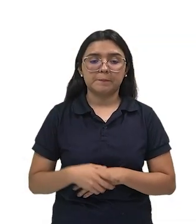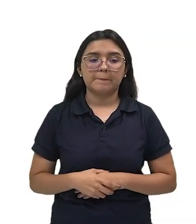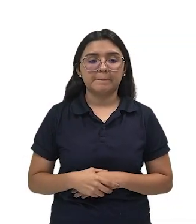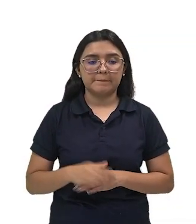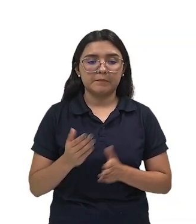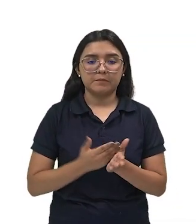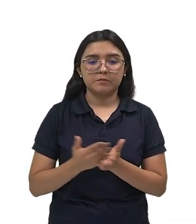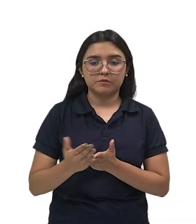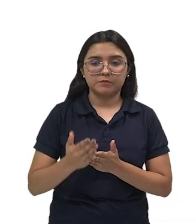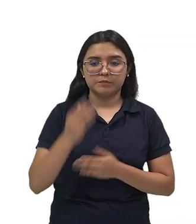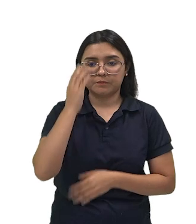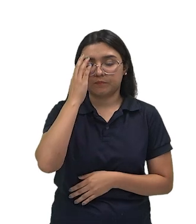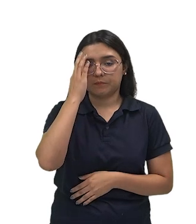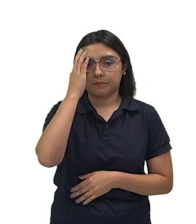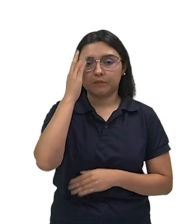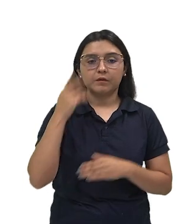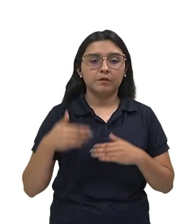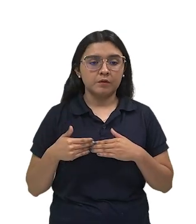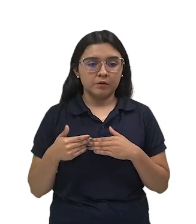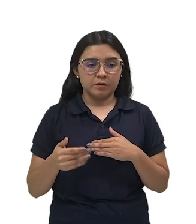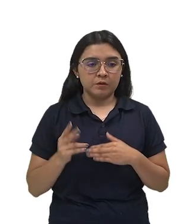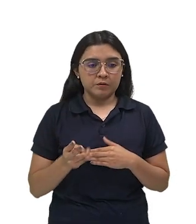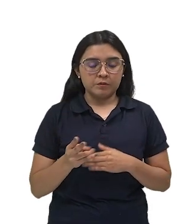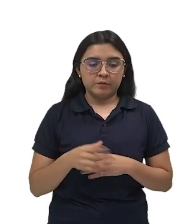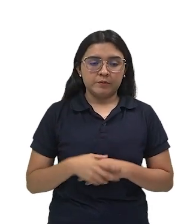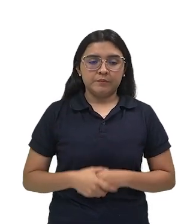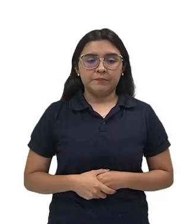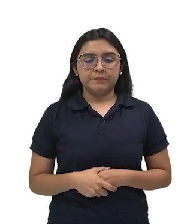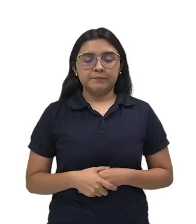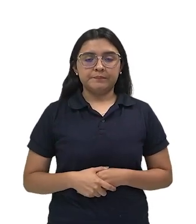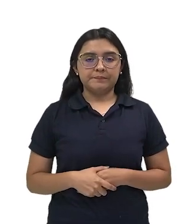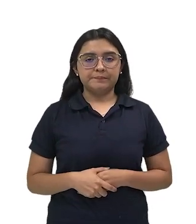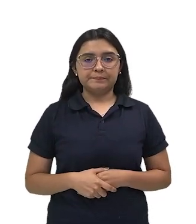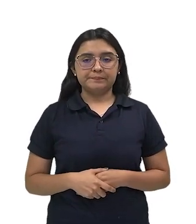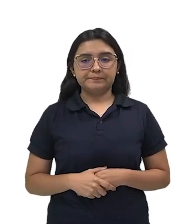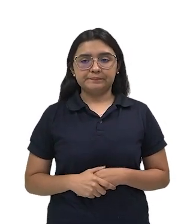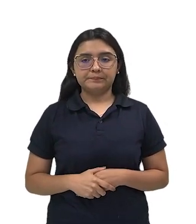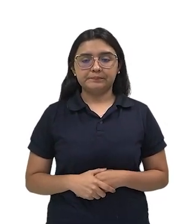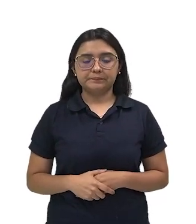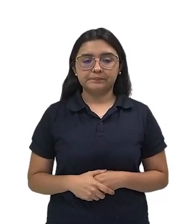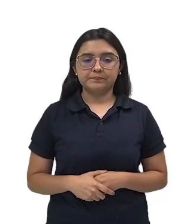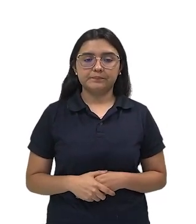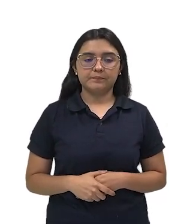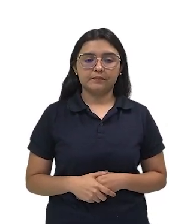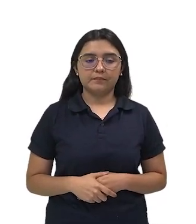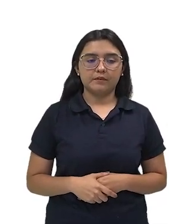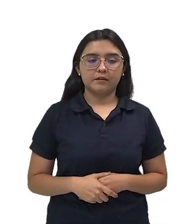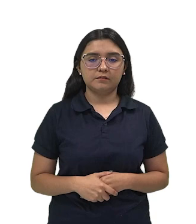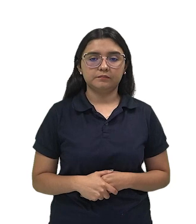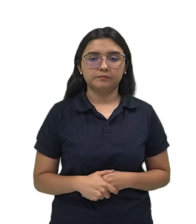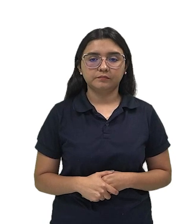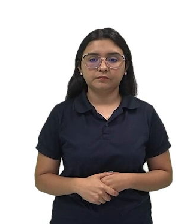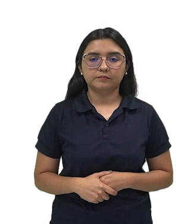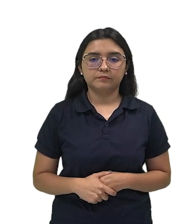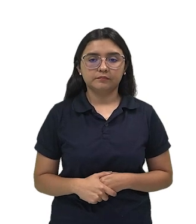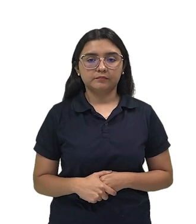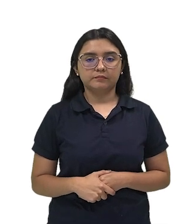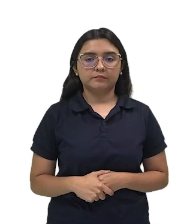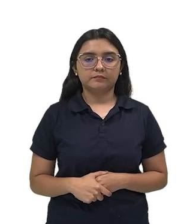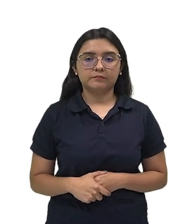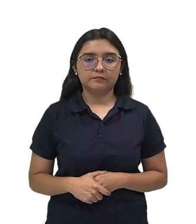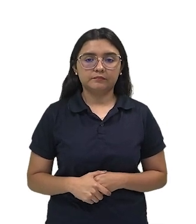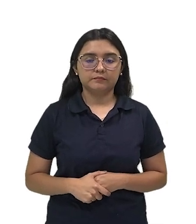Vamos continuar. Olha lá. Então, nós temos essas ideias, né? Então, vamos